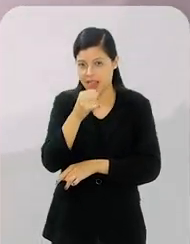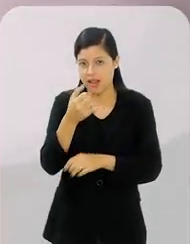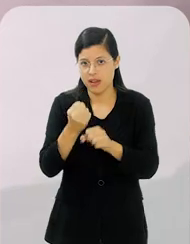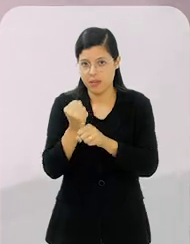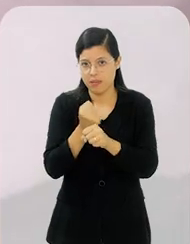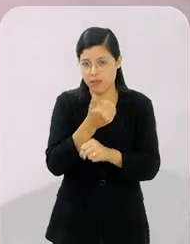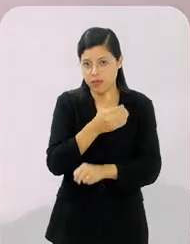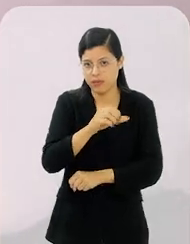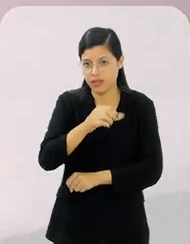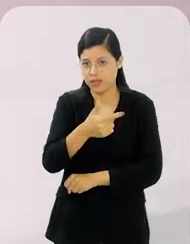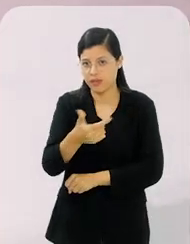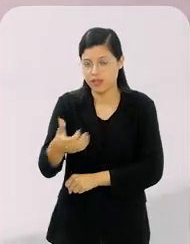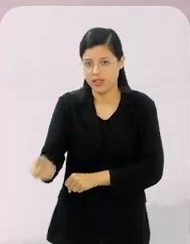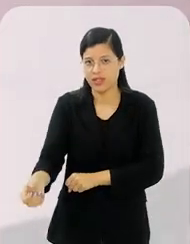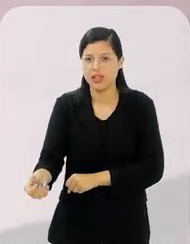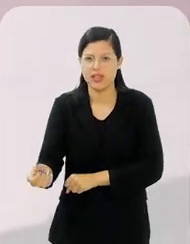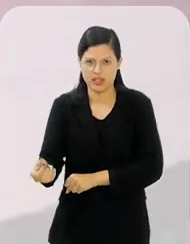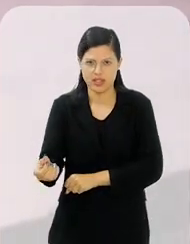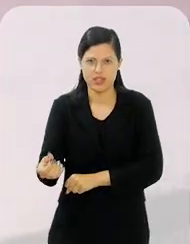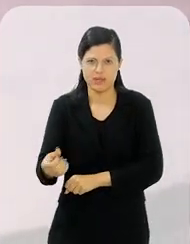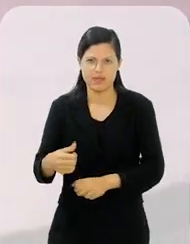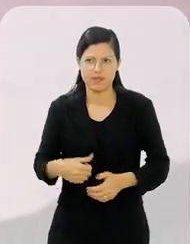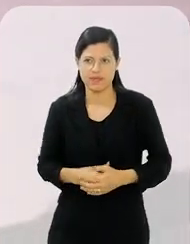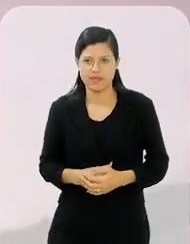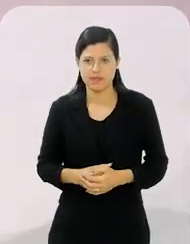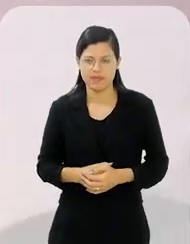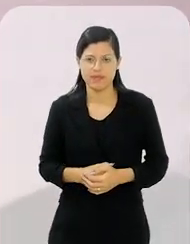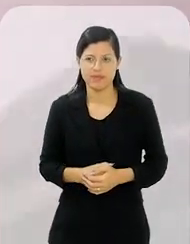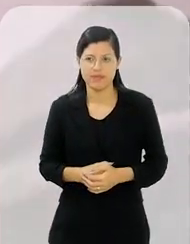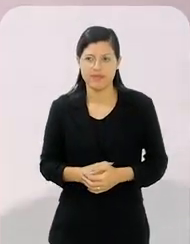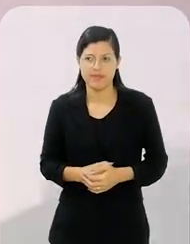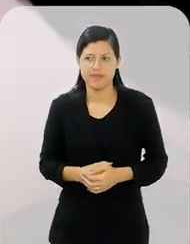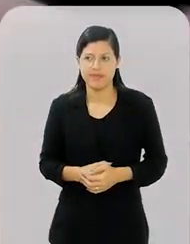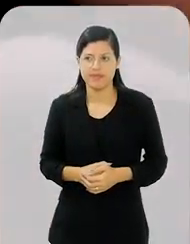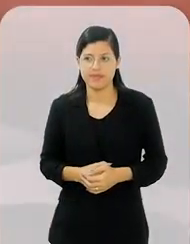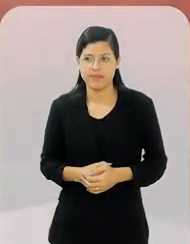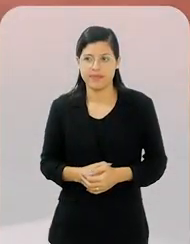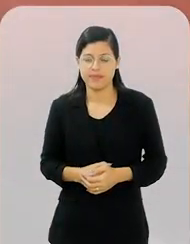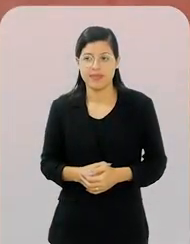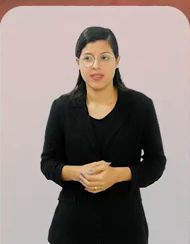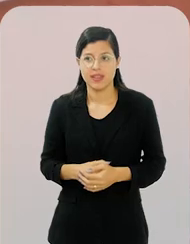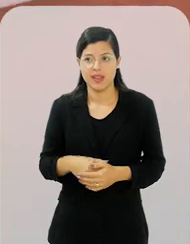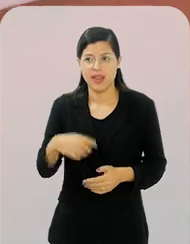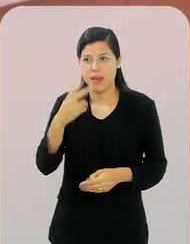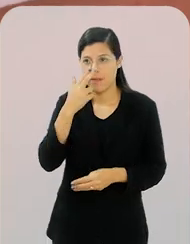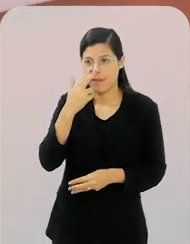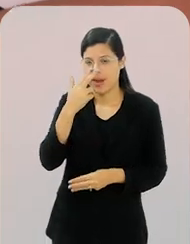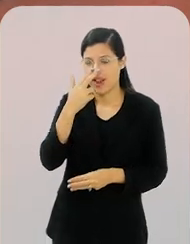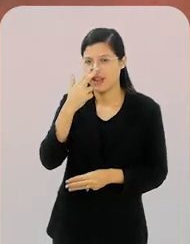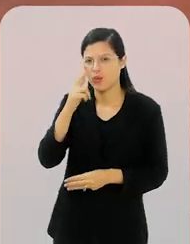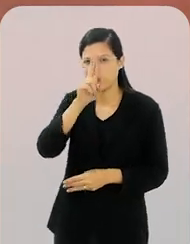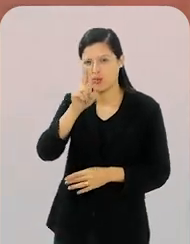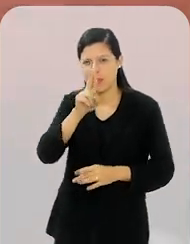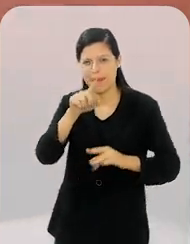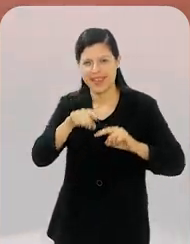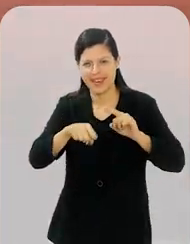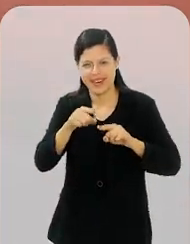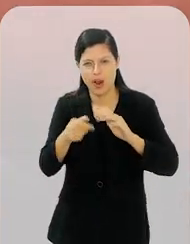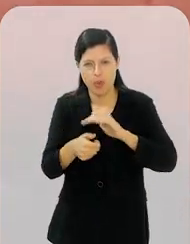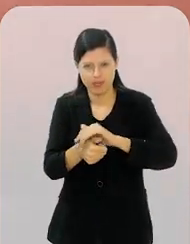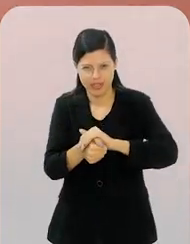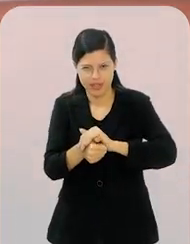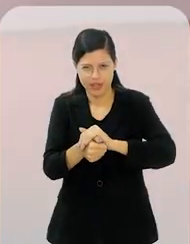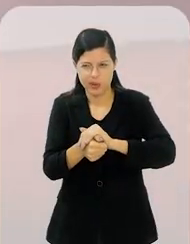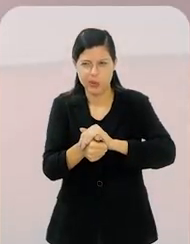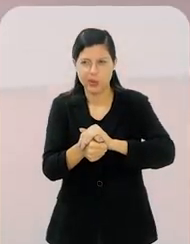em 1926, e no mesmo ano ela se apresenta no Teatro Municipal. Ele é em casco de tartaruga, e a